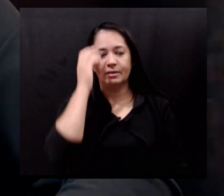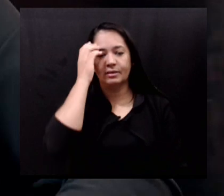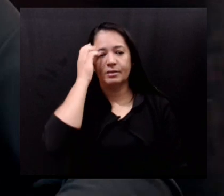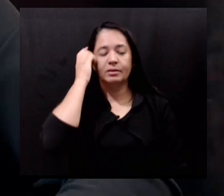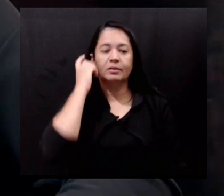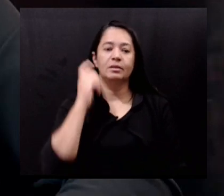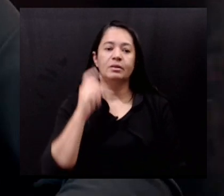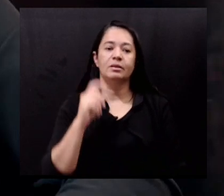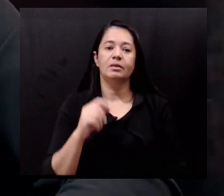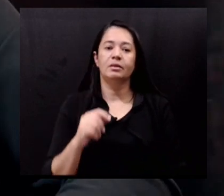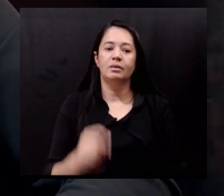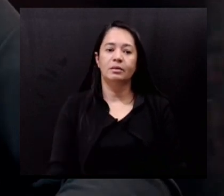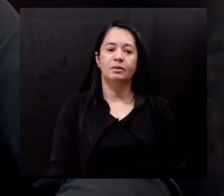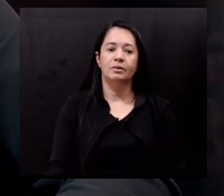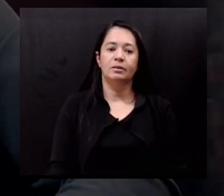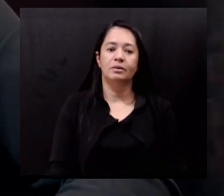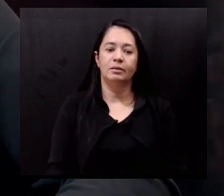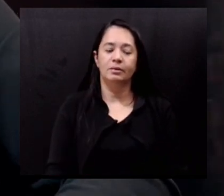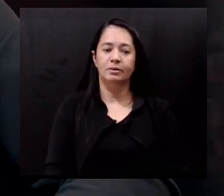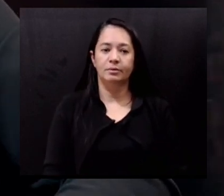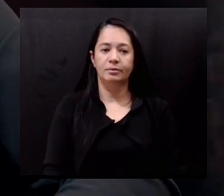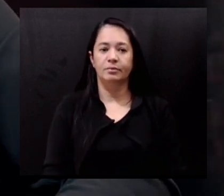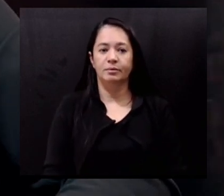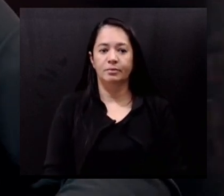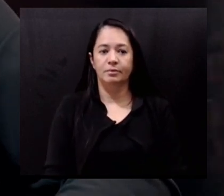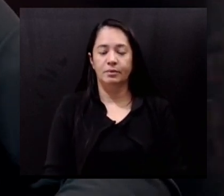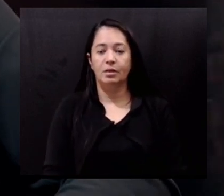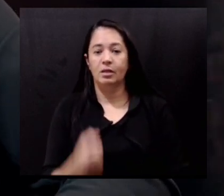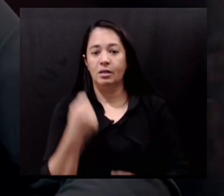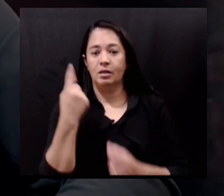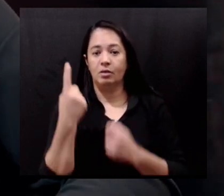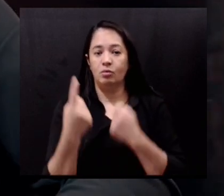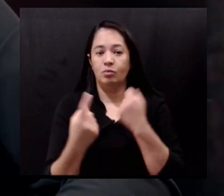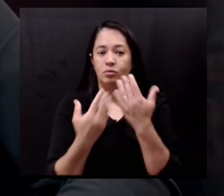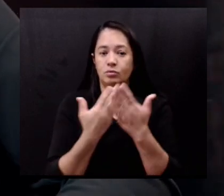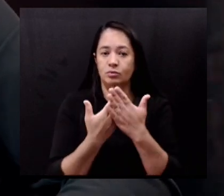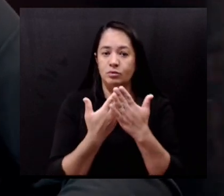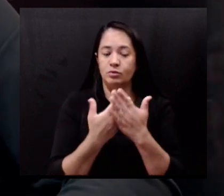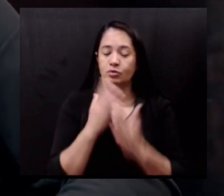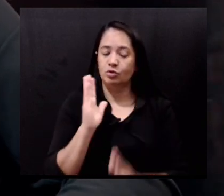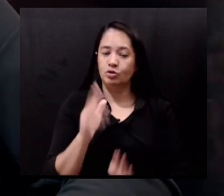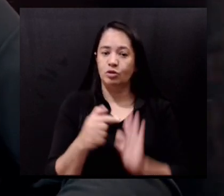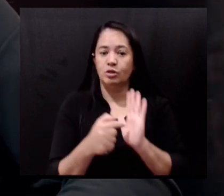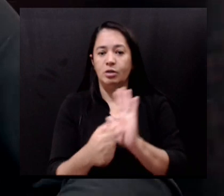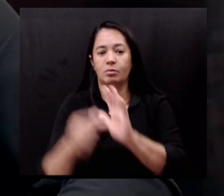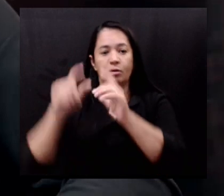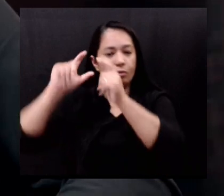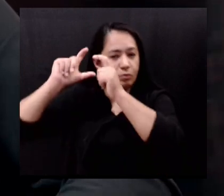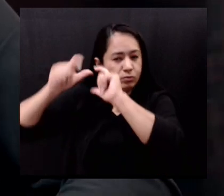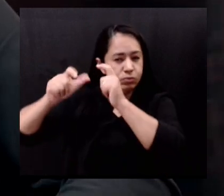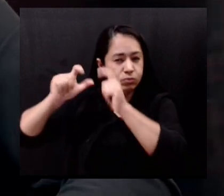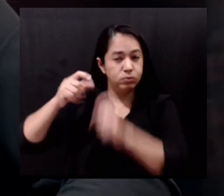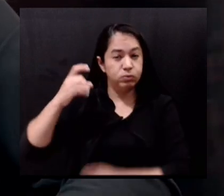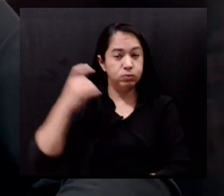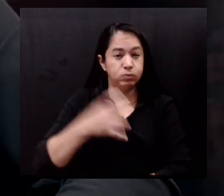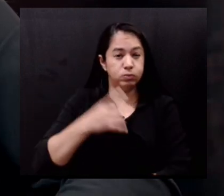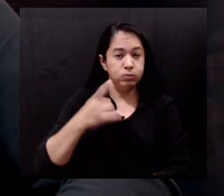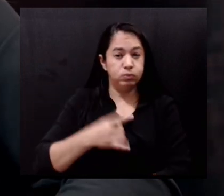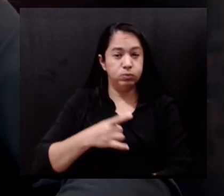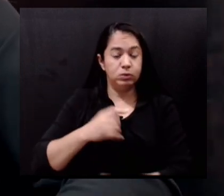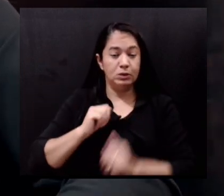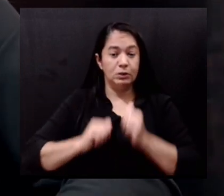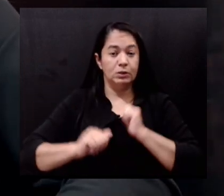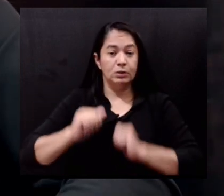Inclusive, alguns estudos apontam para isso, né, síndrome do pânico, transtorno de ansiedade,